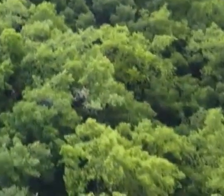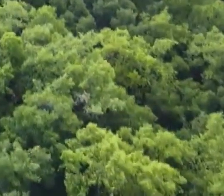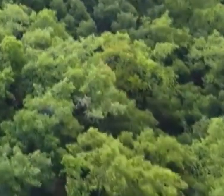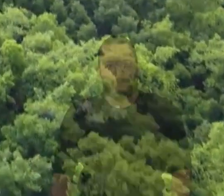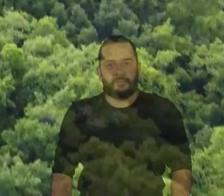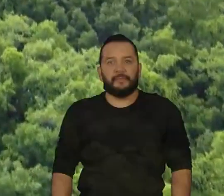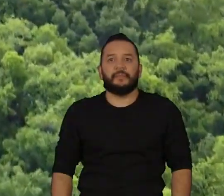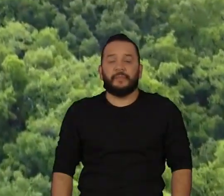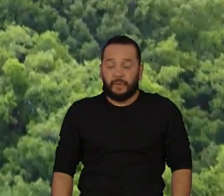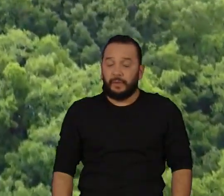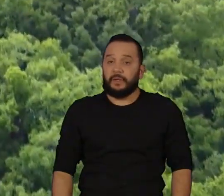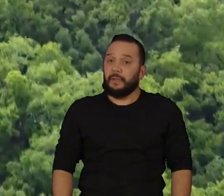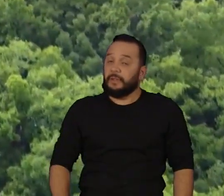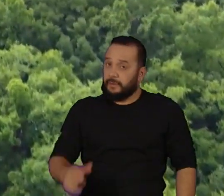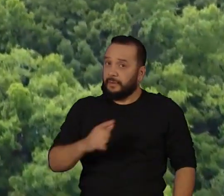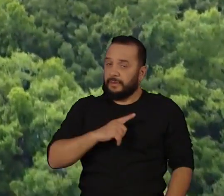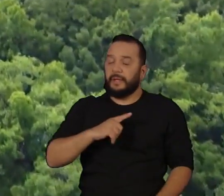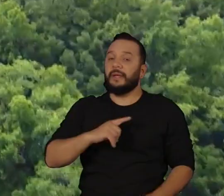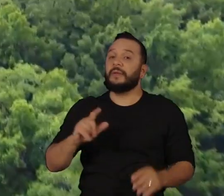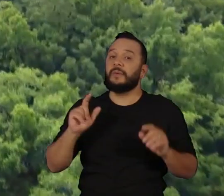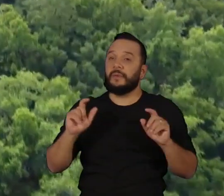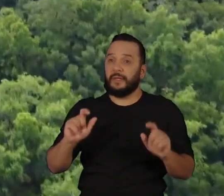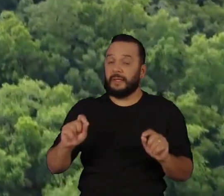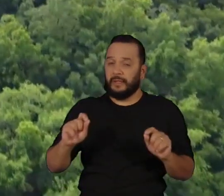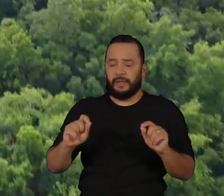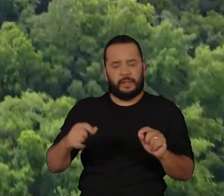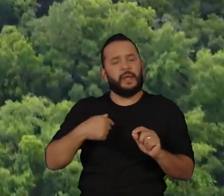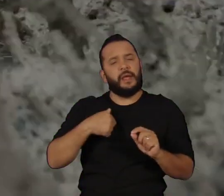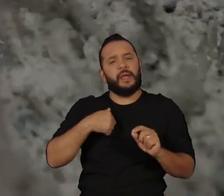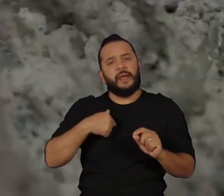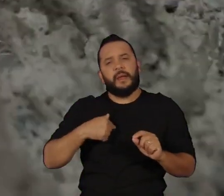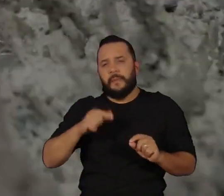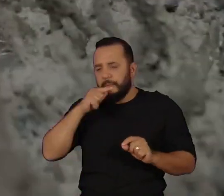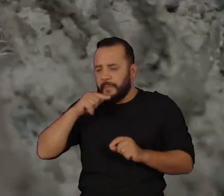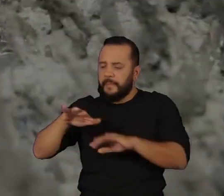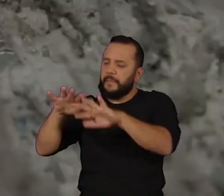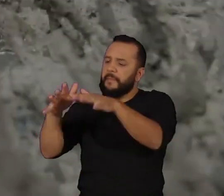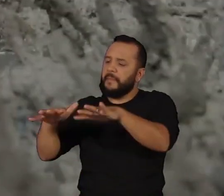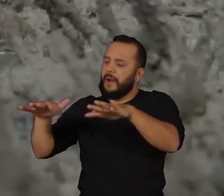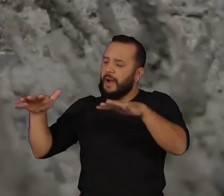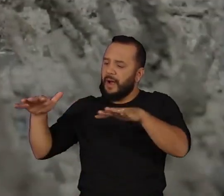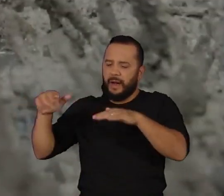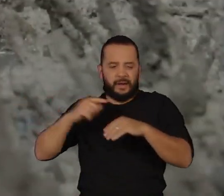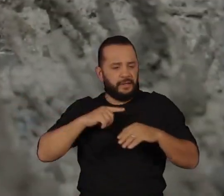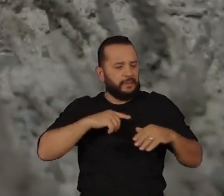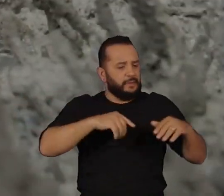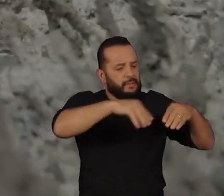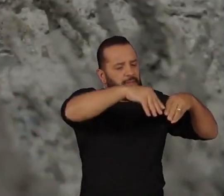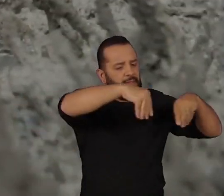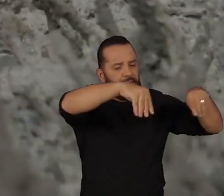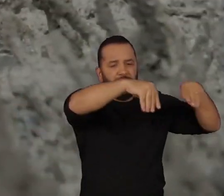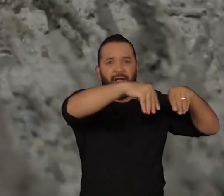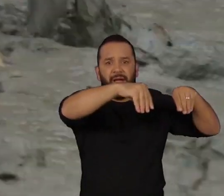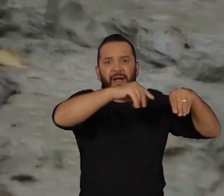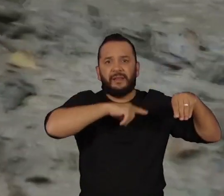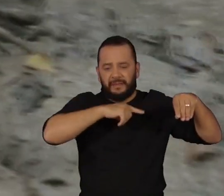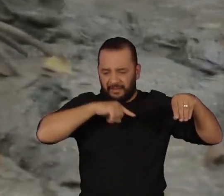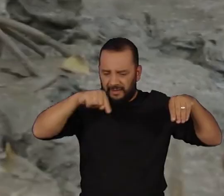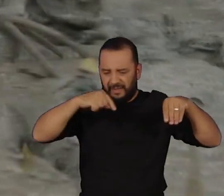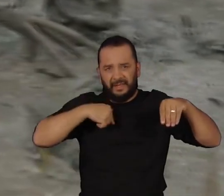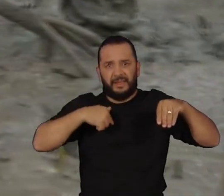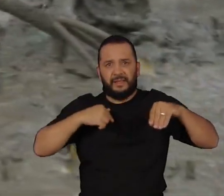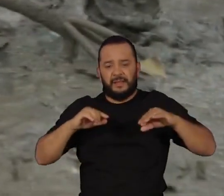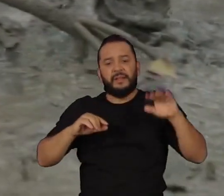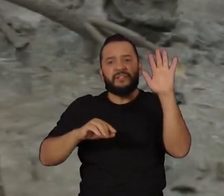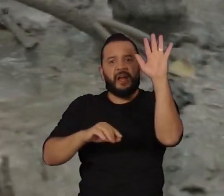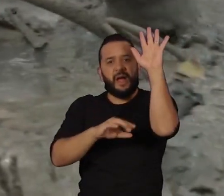Entre o mar e a terra firme fica uma importante área de transição, o manguezal ou maretório, como